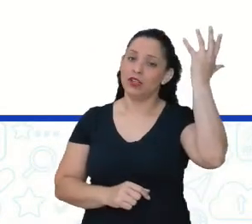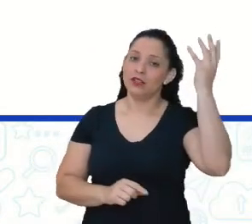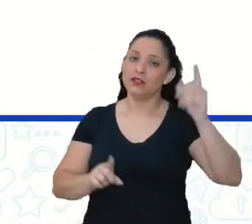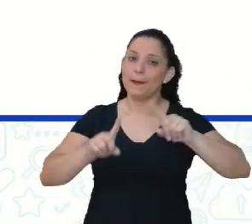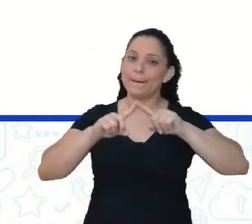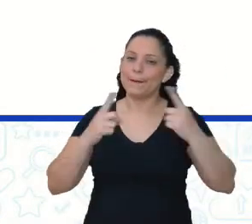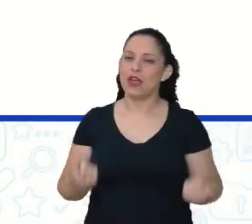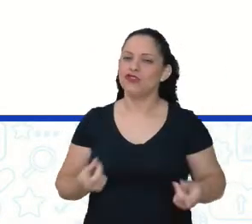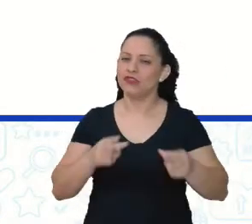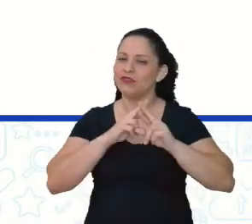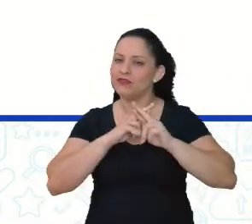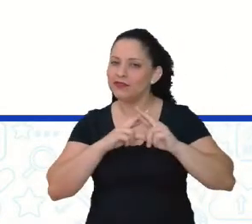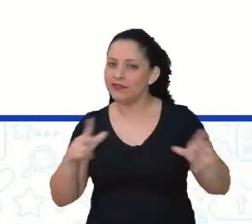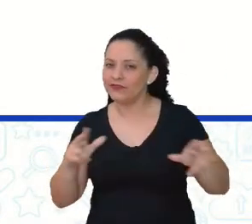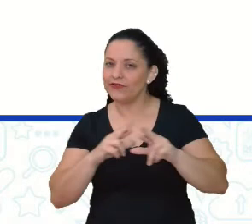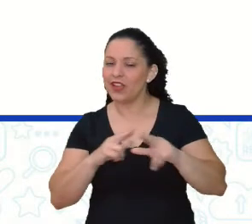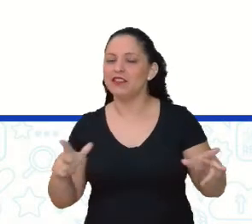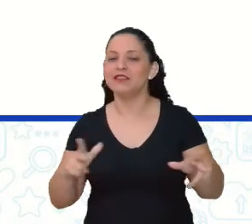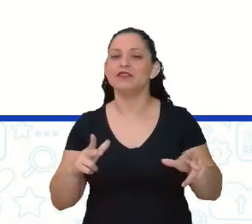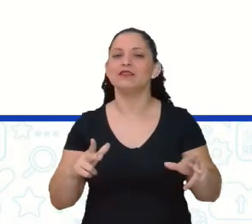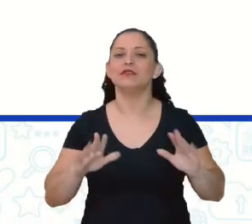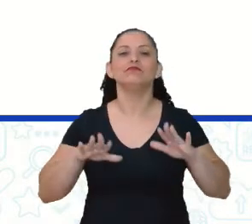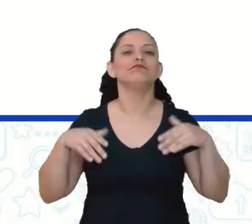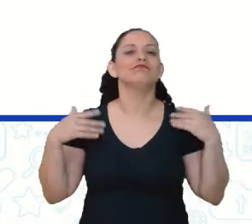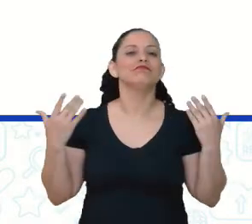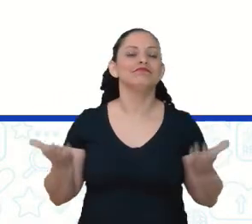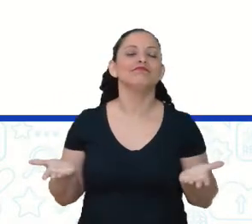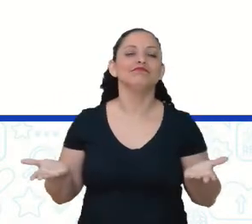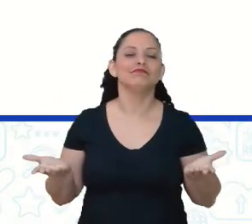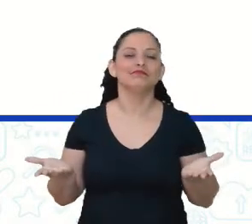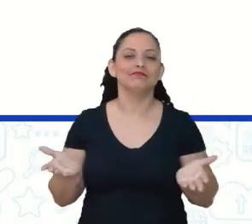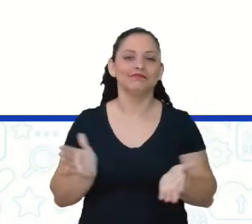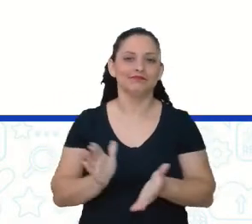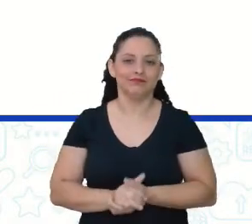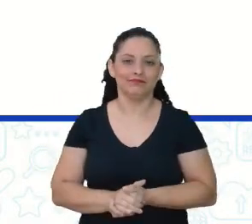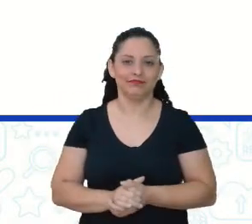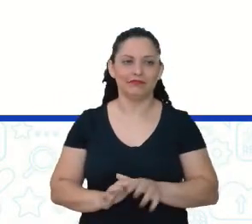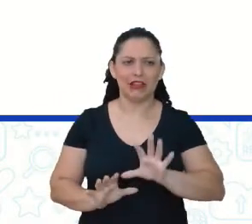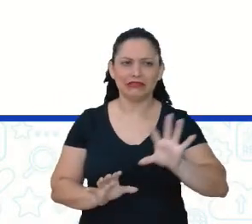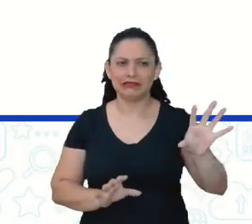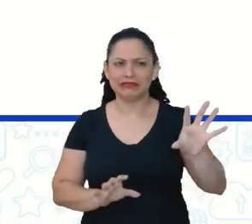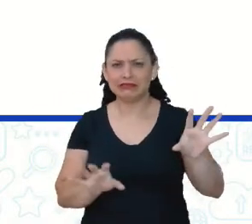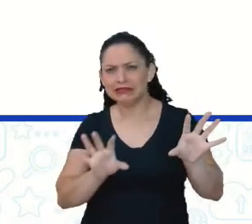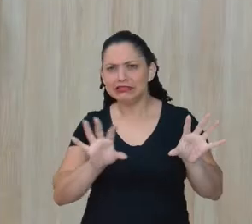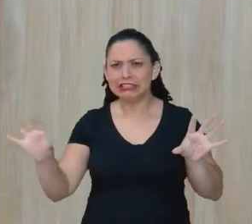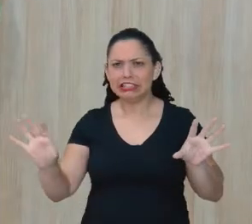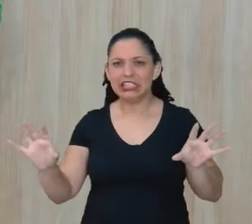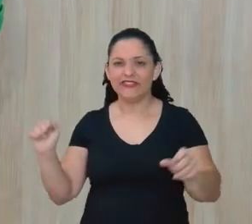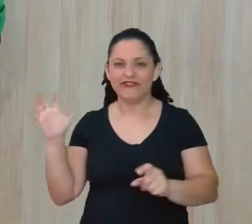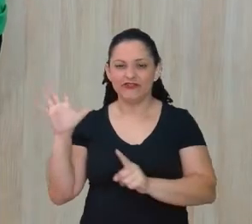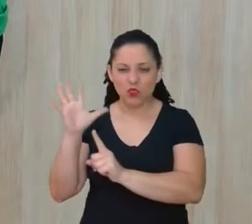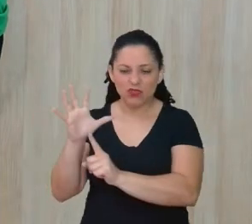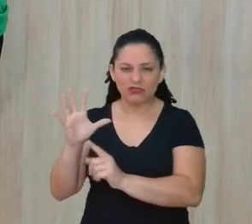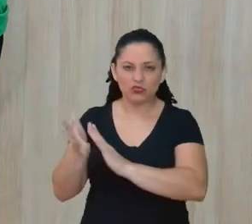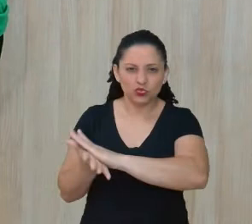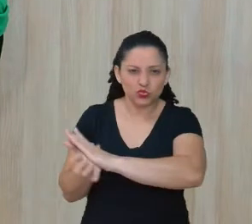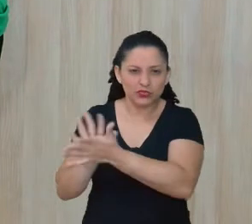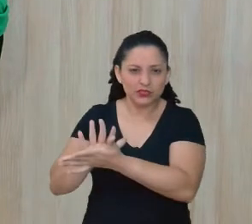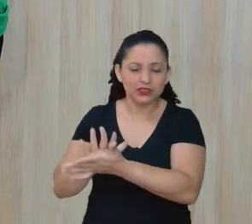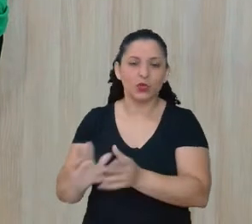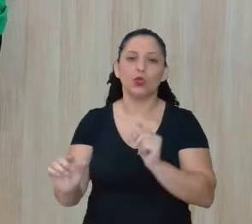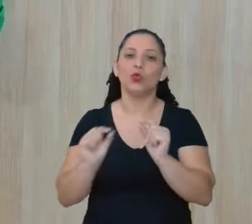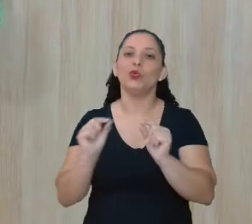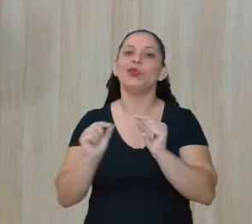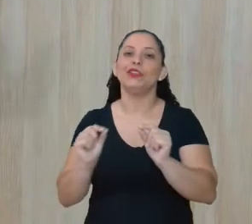qual é a diferença principal aí de fenômeno natural para desastre natural? O desastre, ele